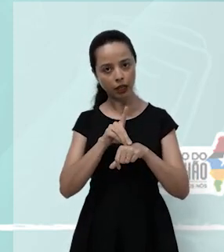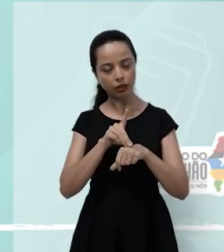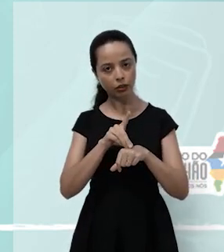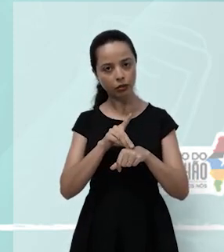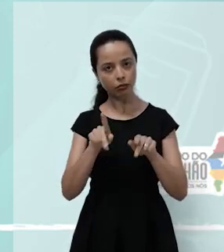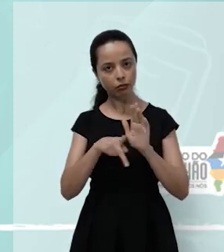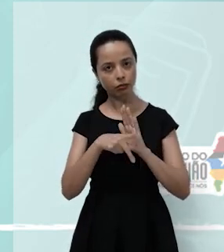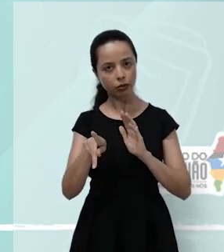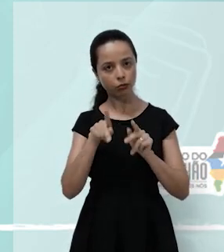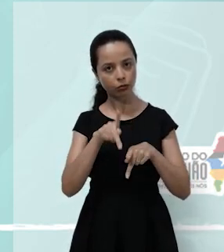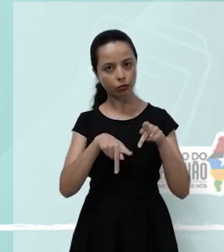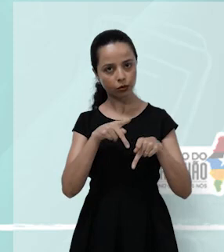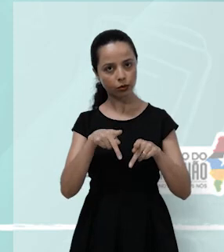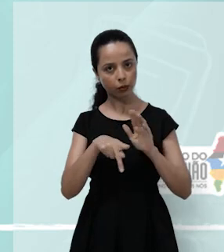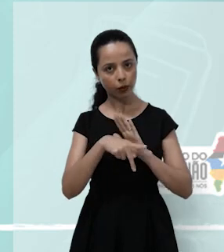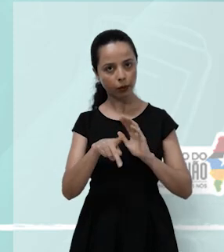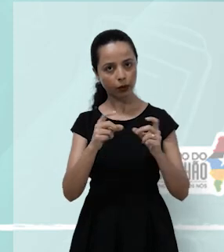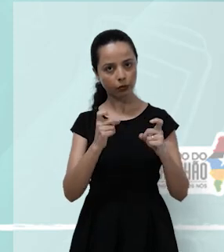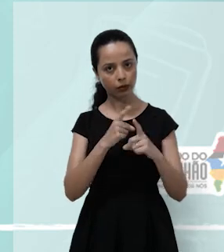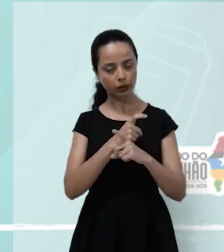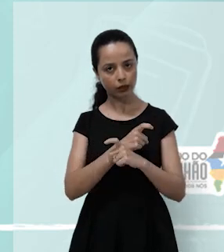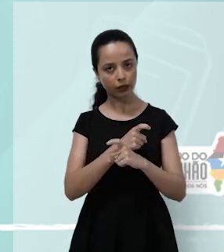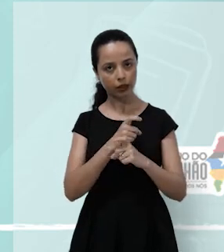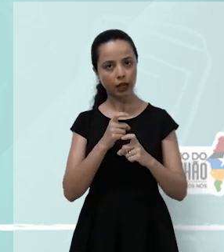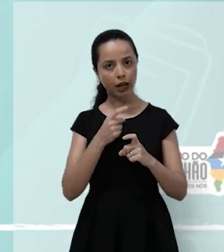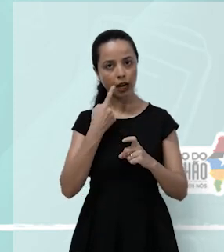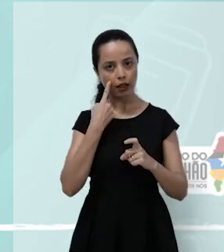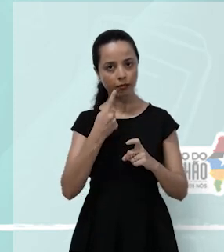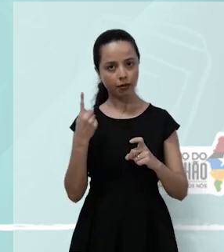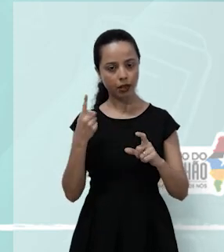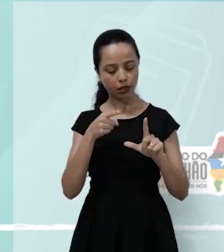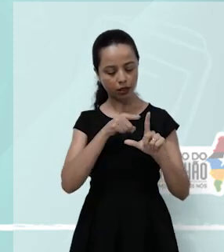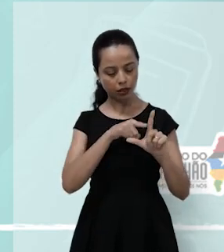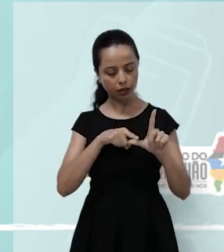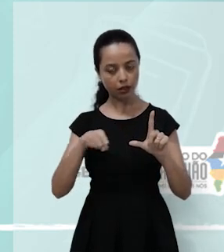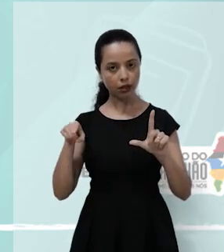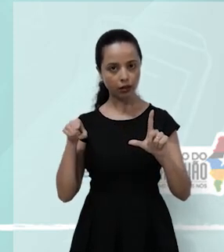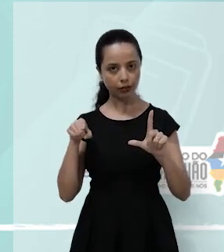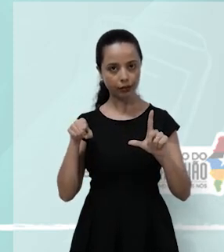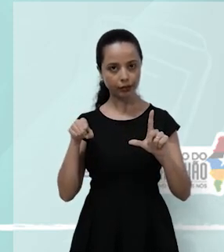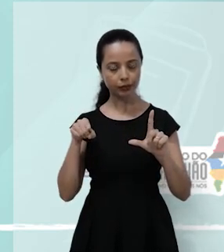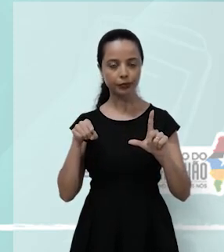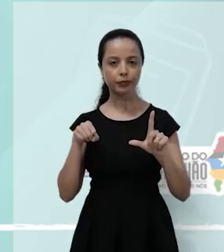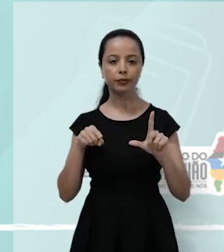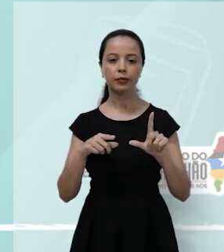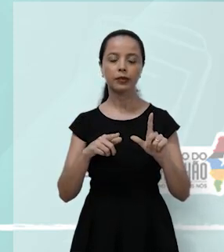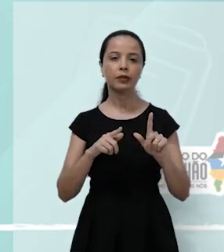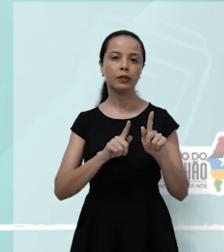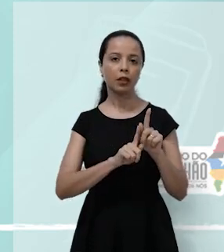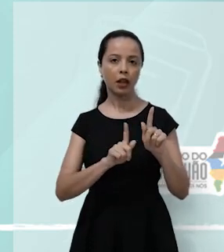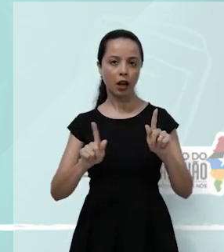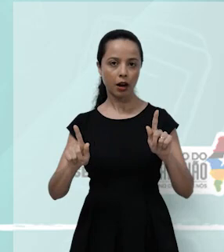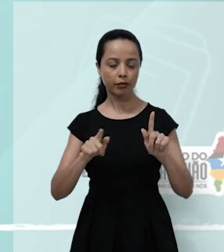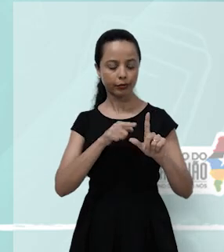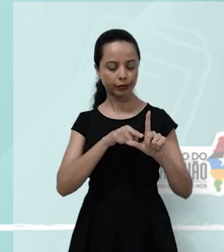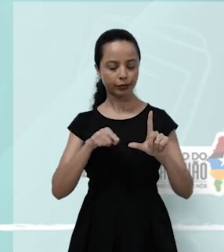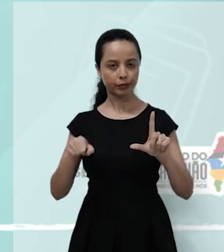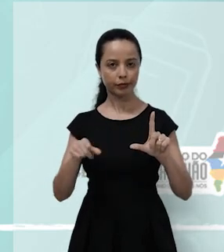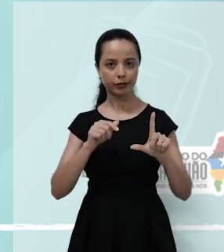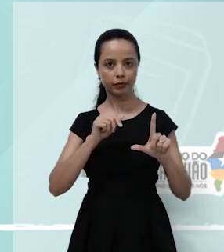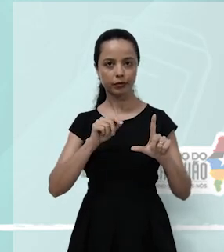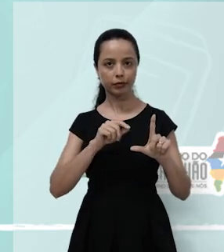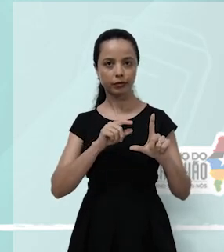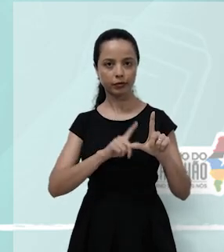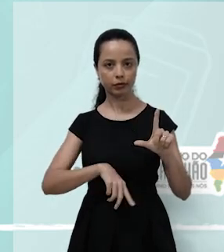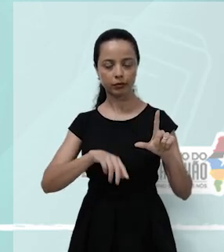populacional dessas bactérias. E aí obtiveram esses gráficos, né? A letra A, ela diz o seguinte, né?